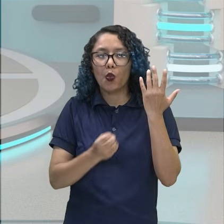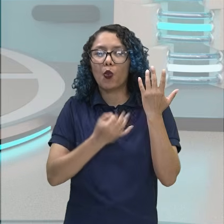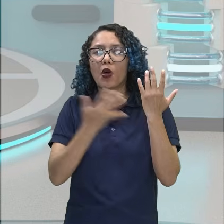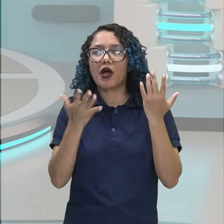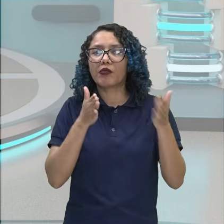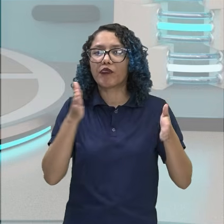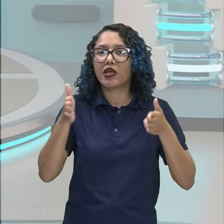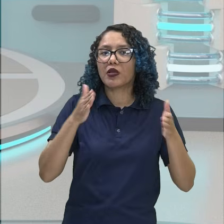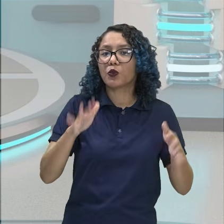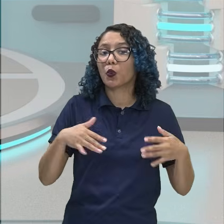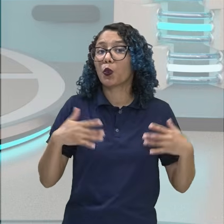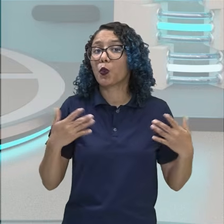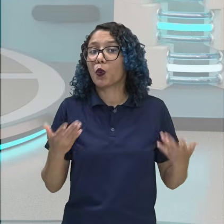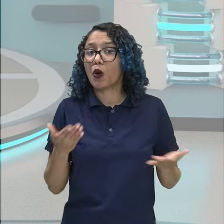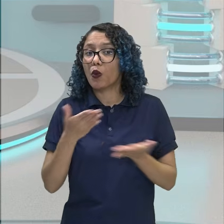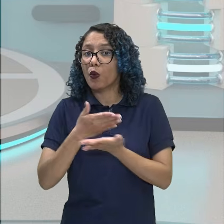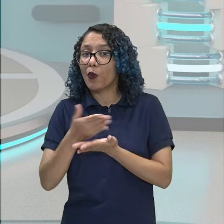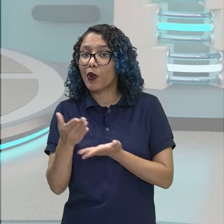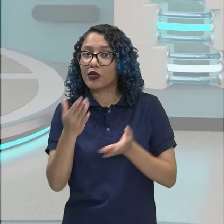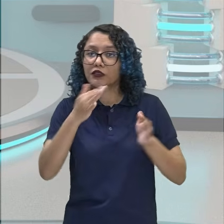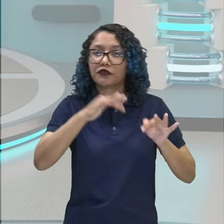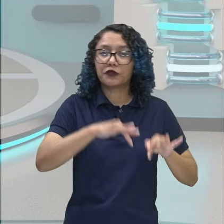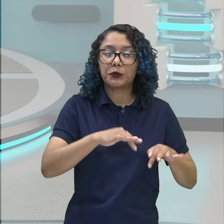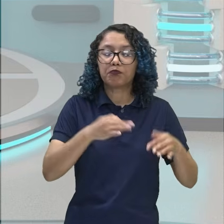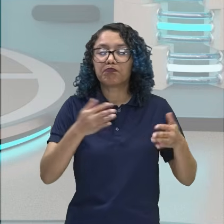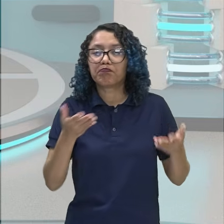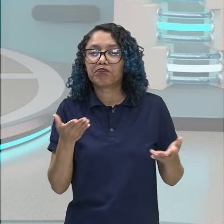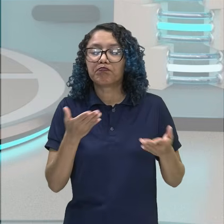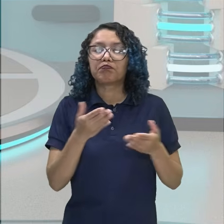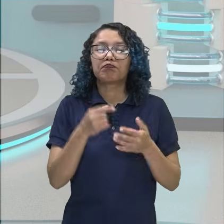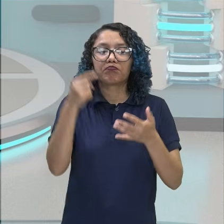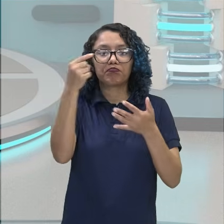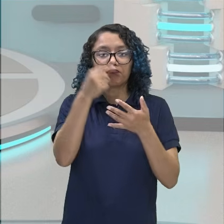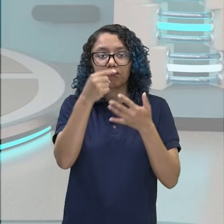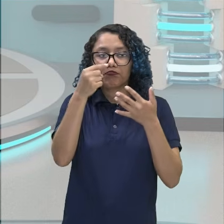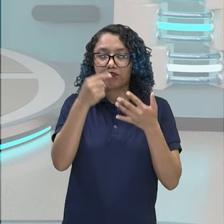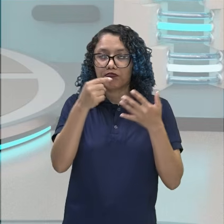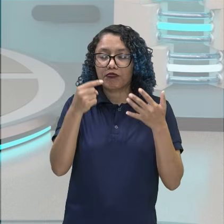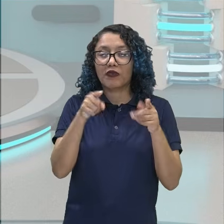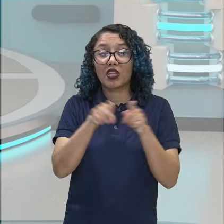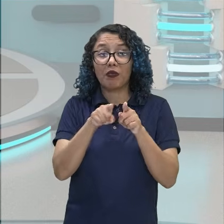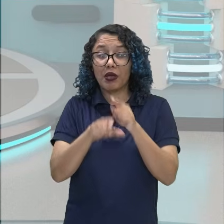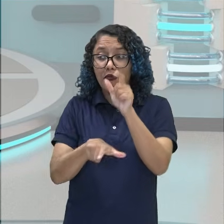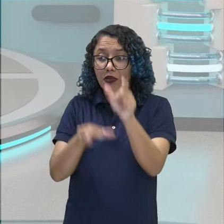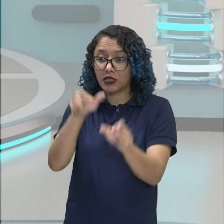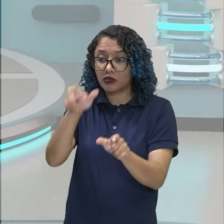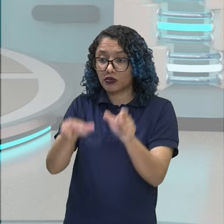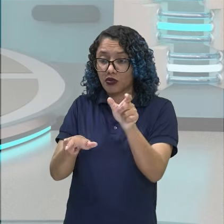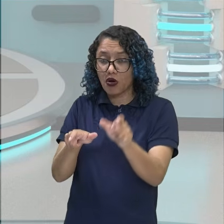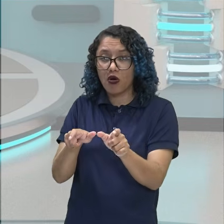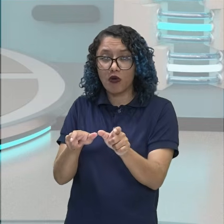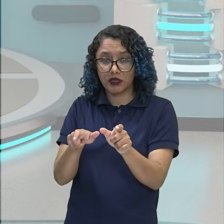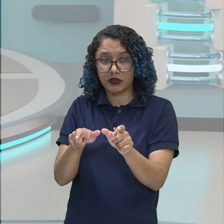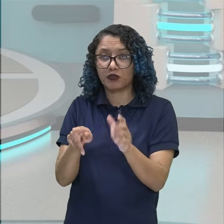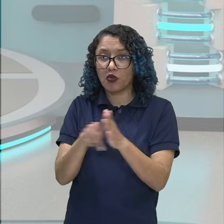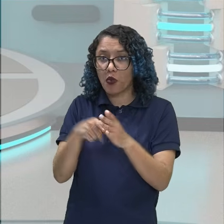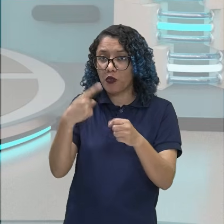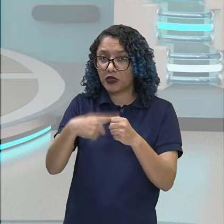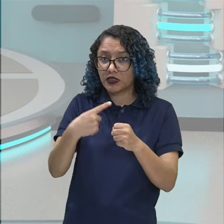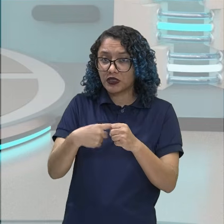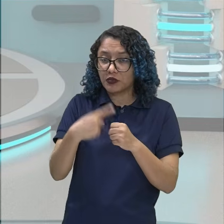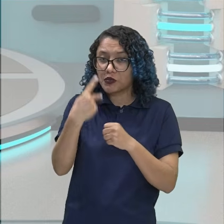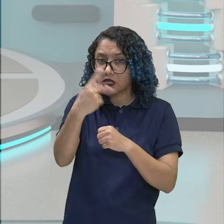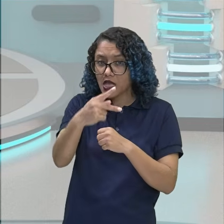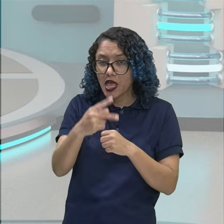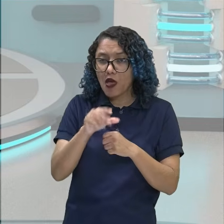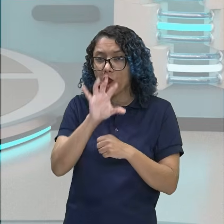isso aconteceu, e aí você vai certamente buscar entrevistar pessoas do seu município, aí da sua região,